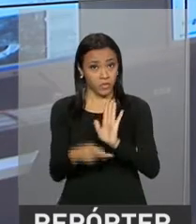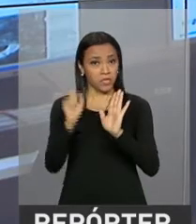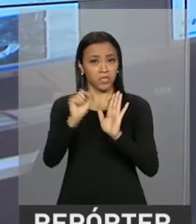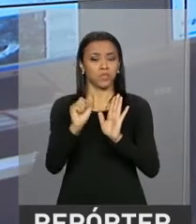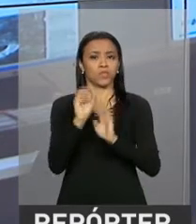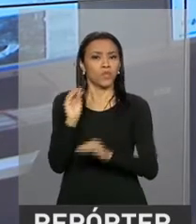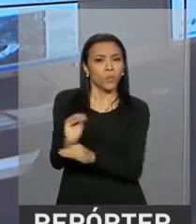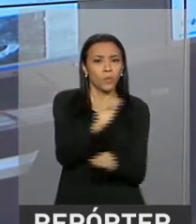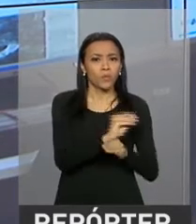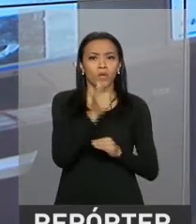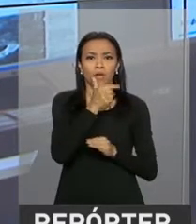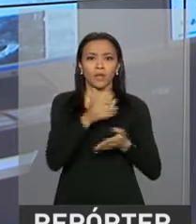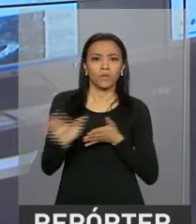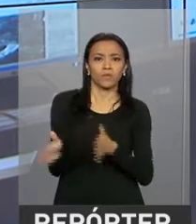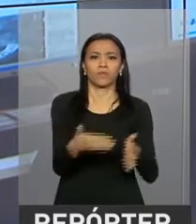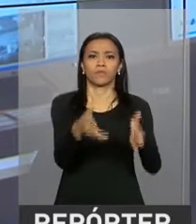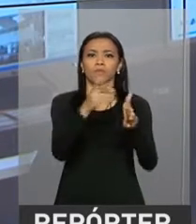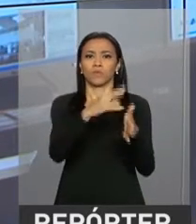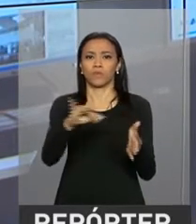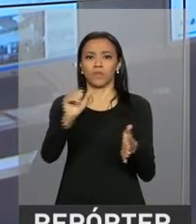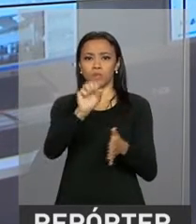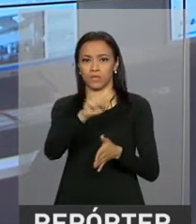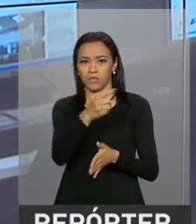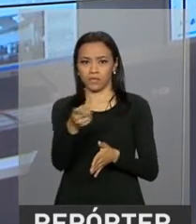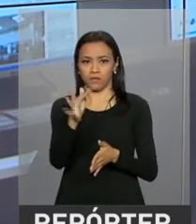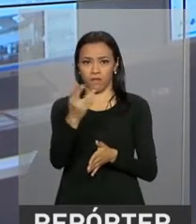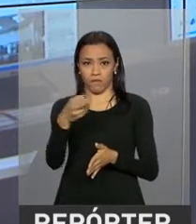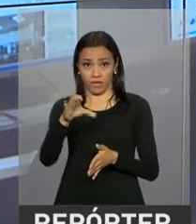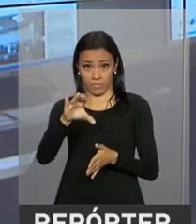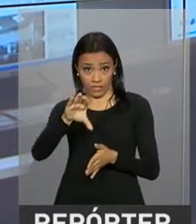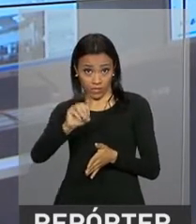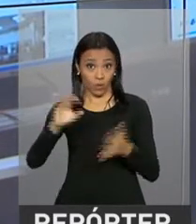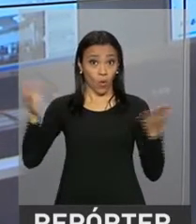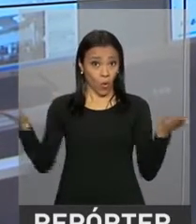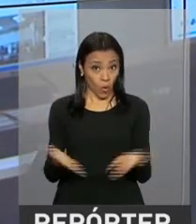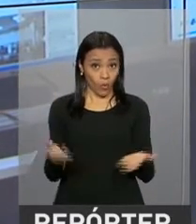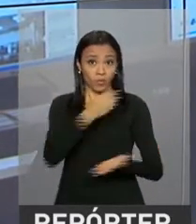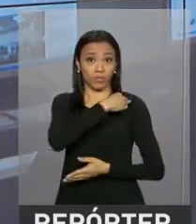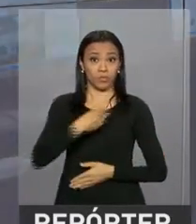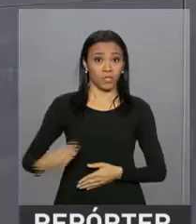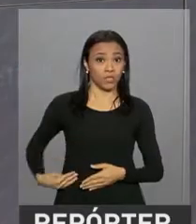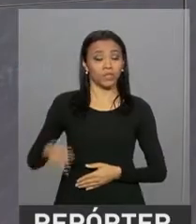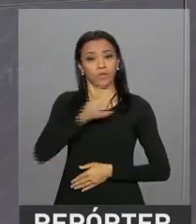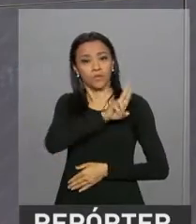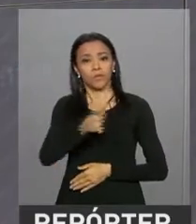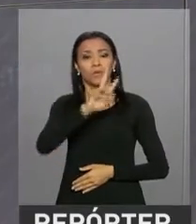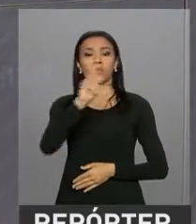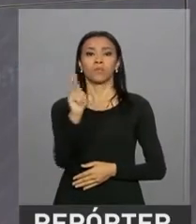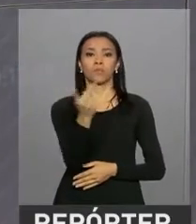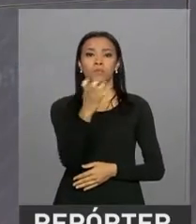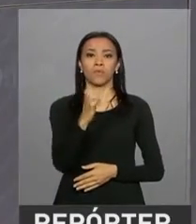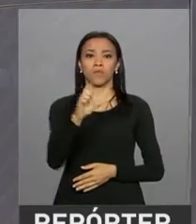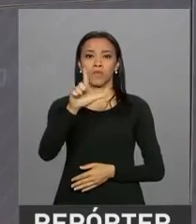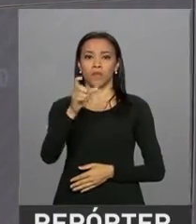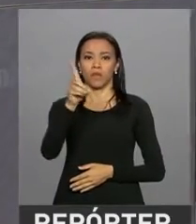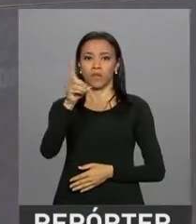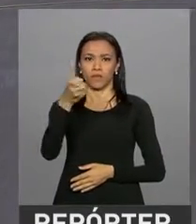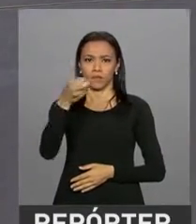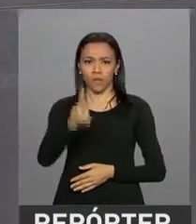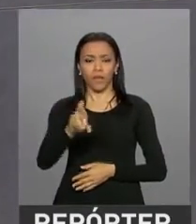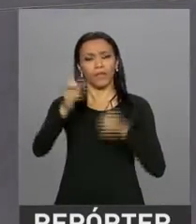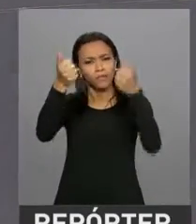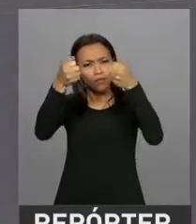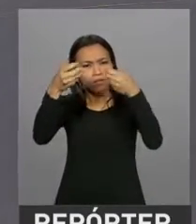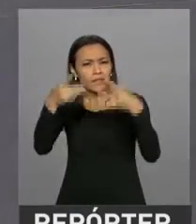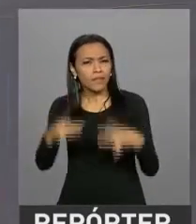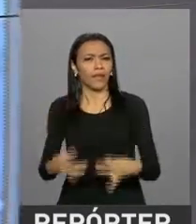revitalização do Rio São Francisco vai ser realizada hoje sob o comando do ministro da Integração Nacional, Helder Barbalho. Vamos saber os detalhes